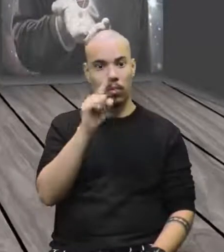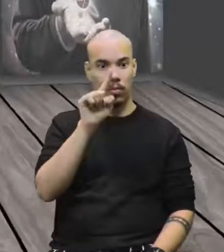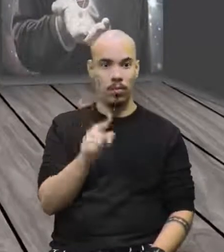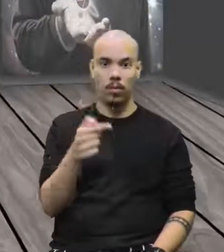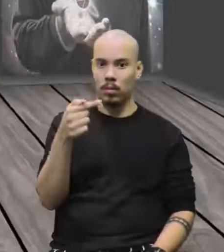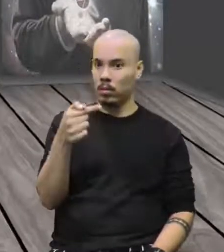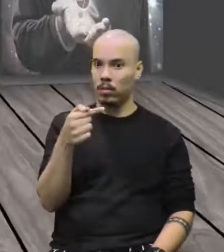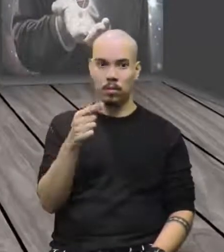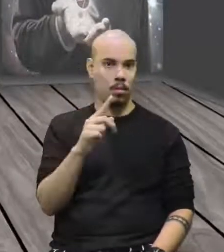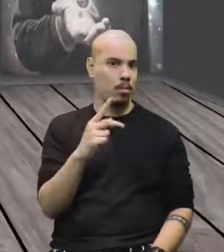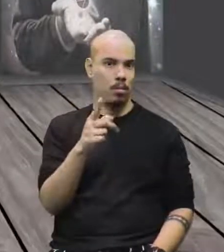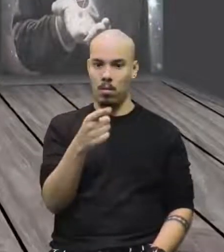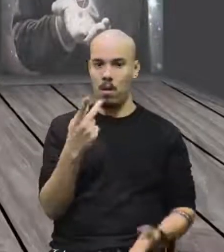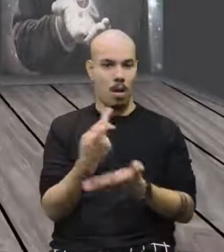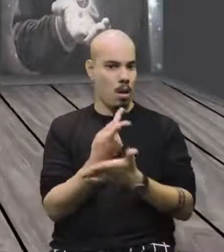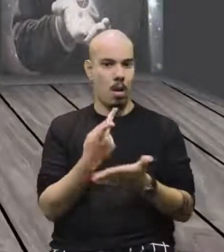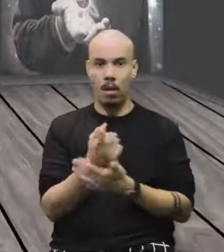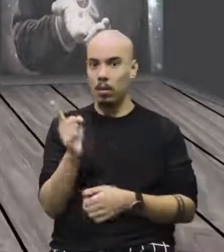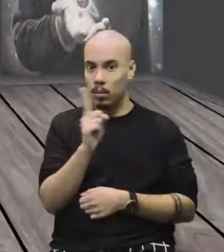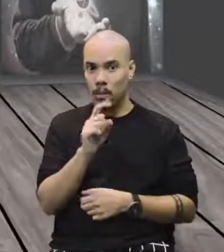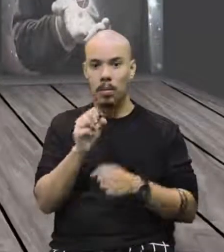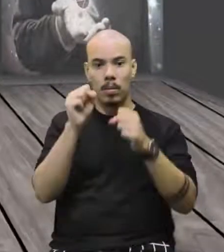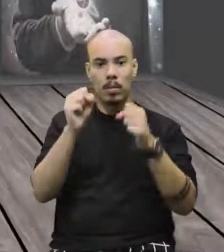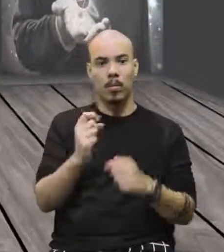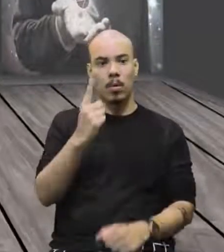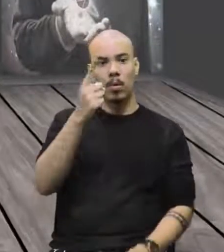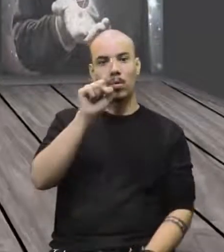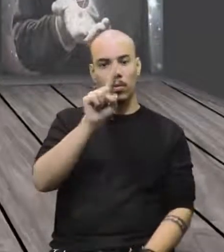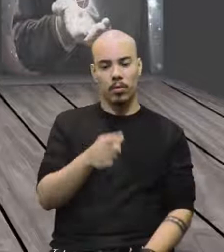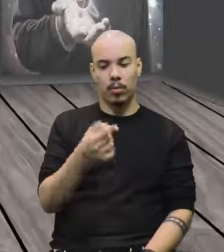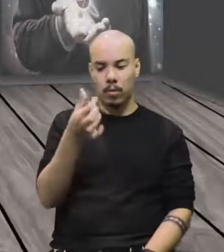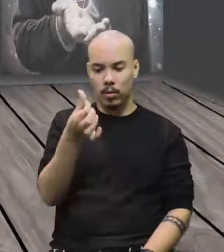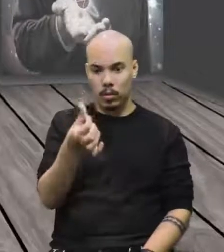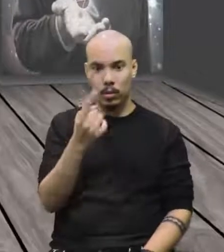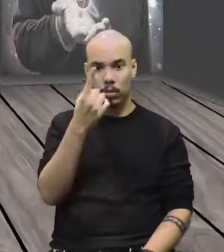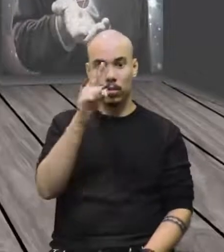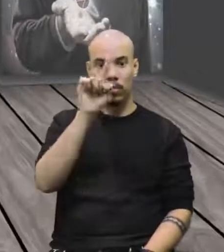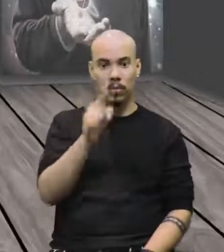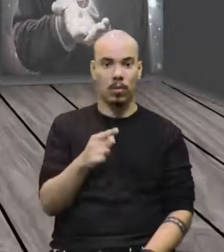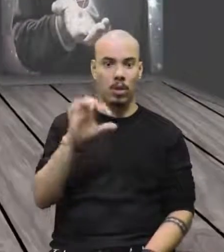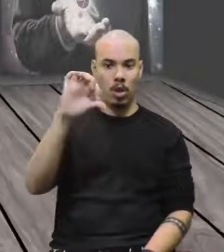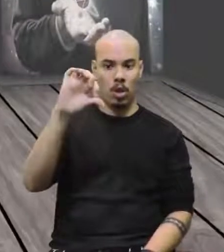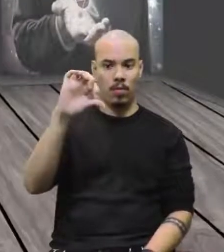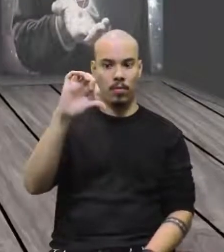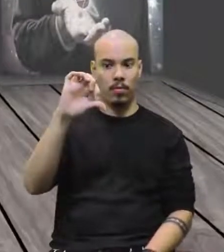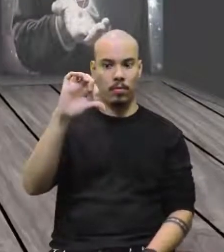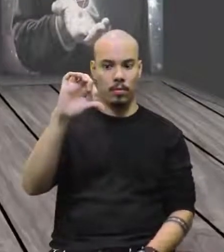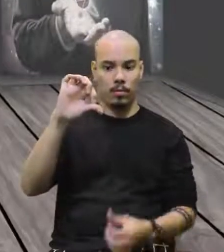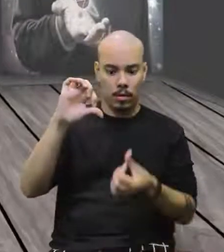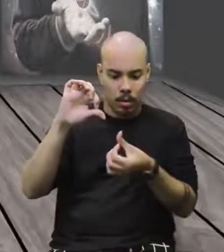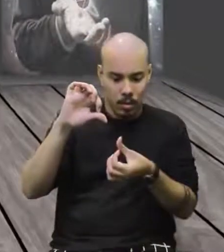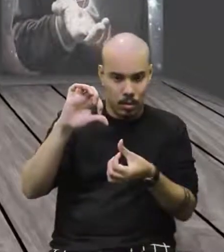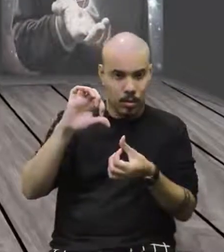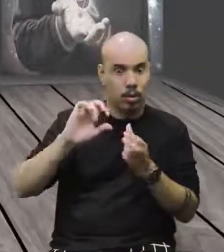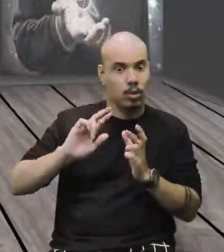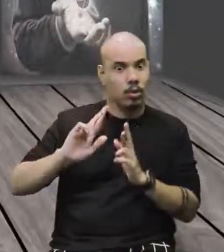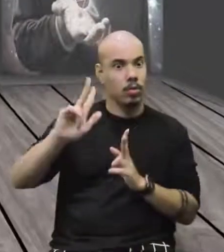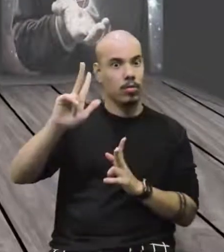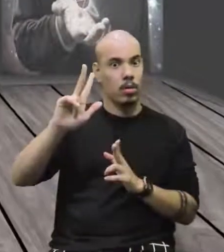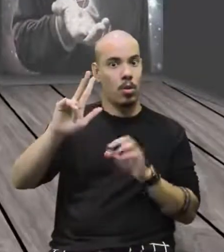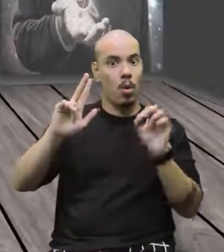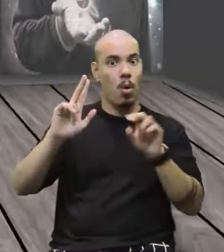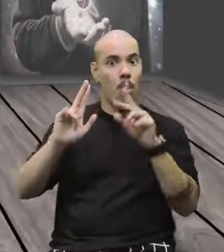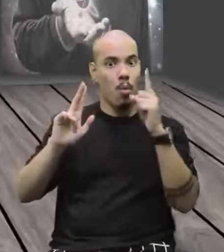vai errar. Então, por exemplo, poderia ter ali 1,6, 1,9, está muito longe. Ou 1,2, já está